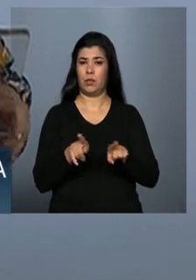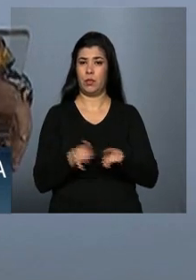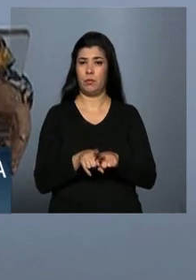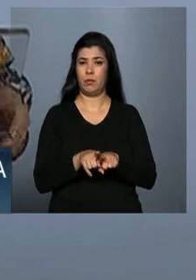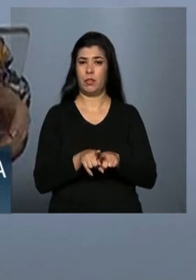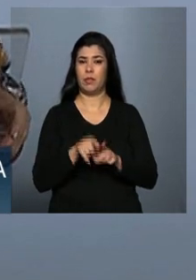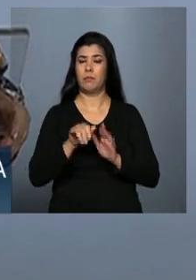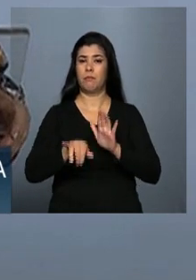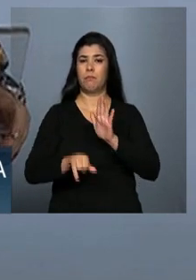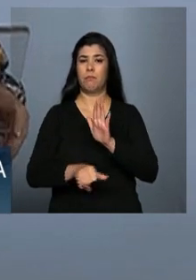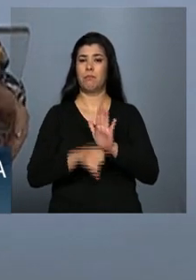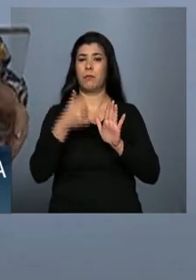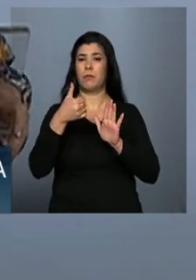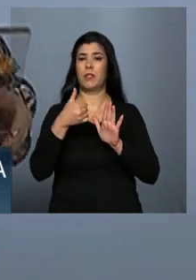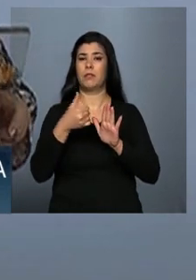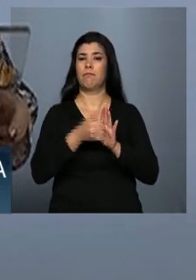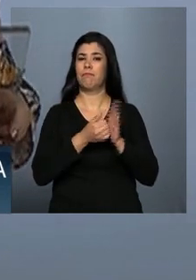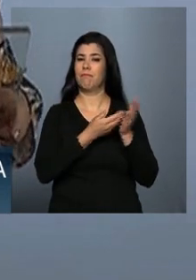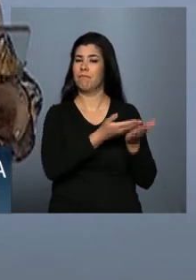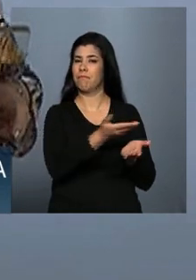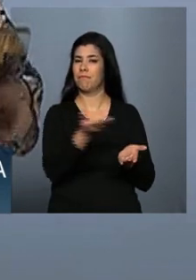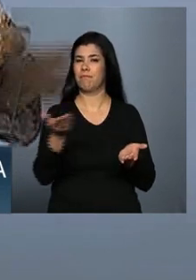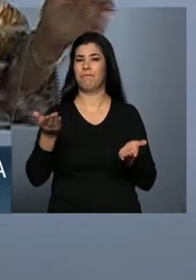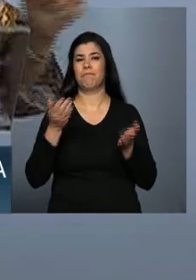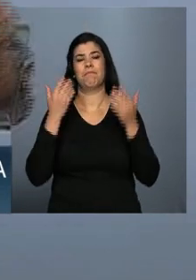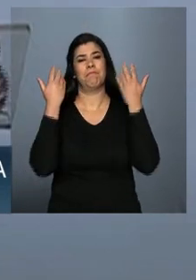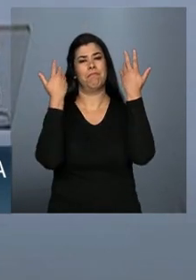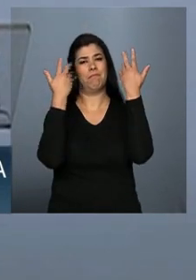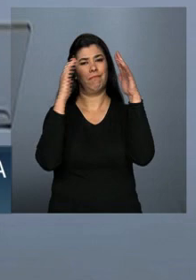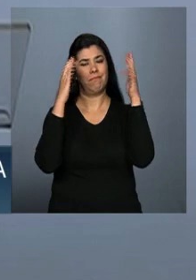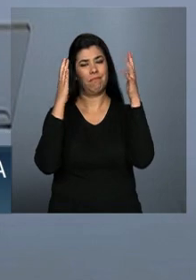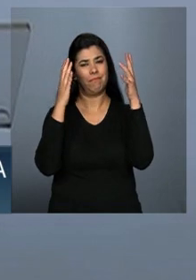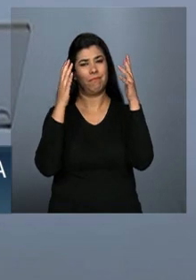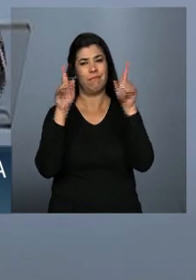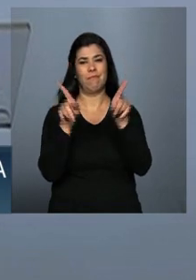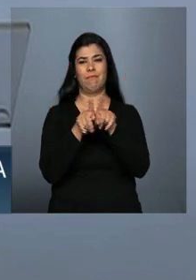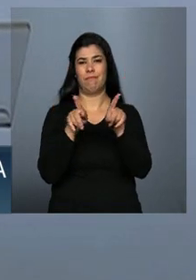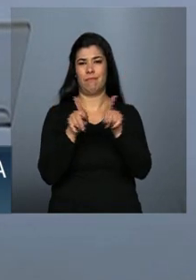dizer primeiro para vocês, parabéns. Depois, eu queria